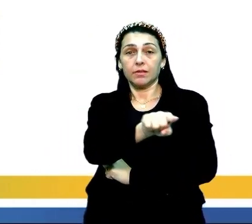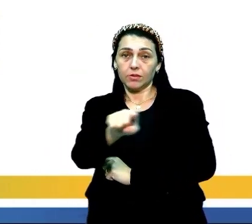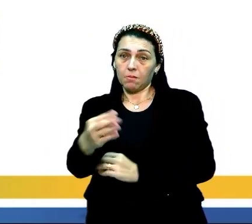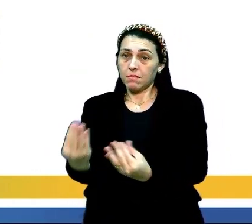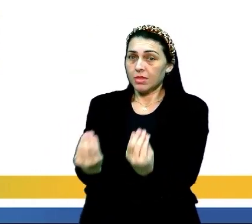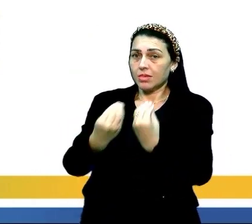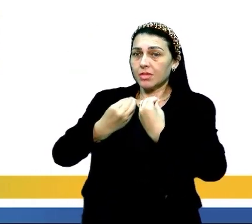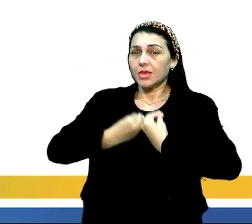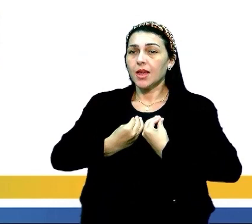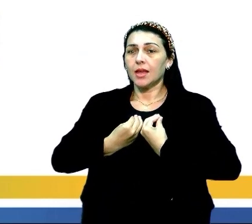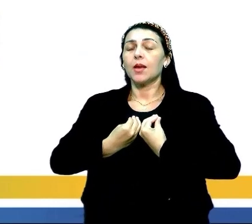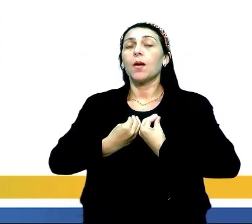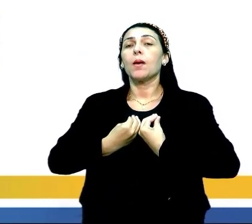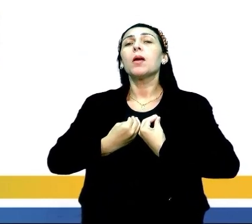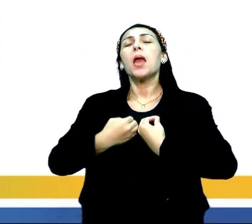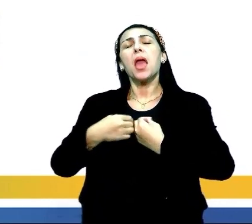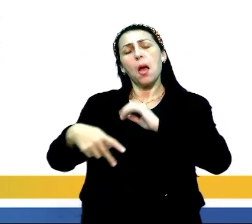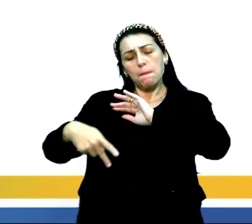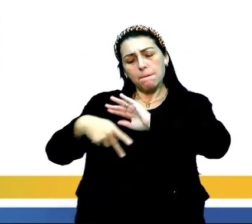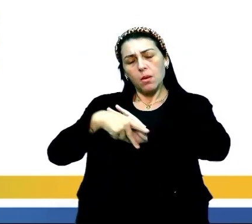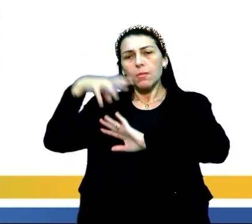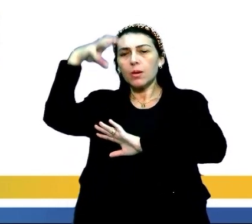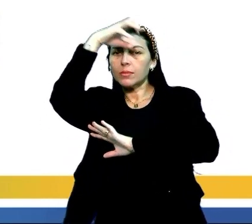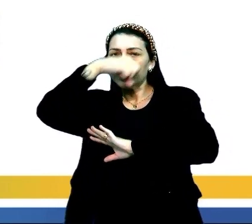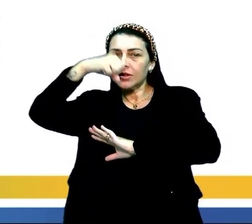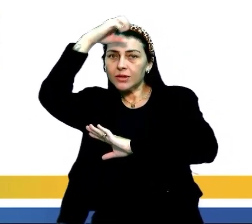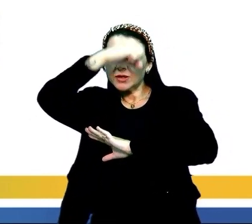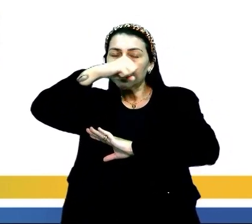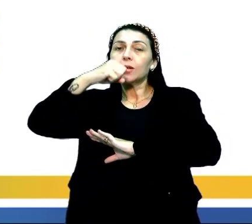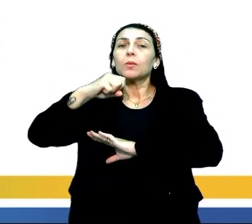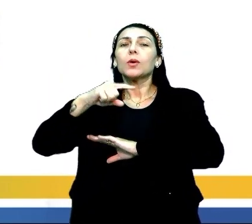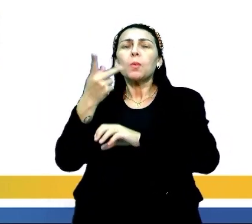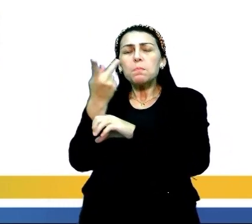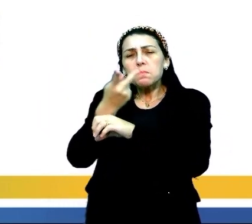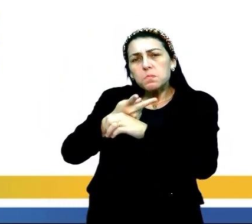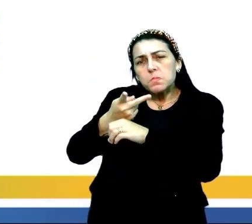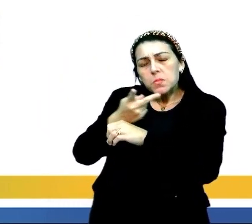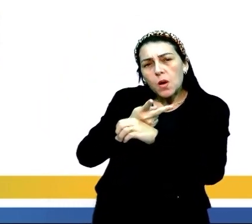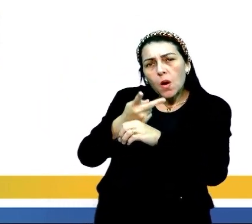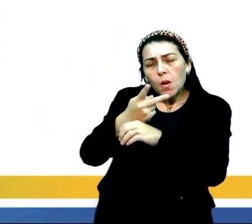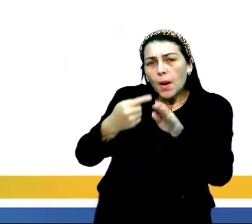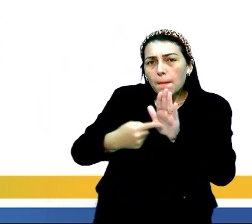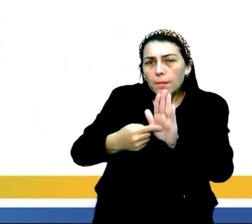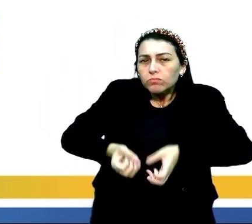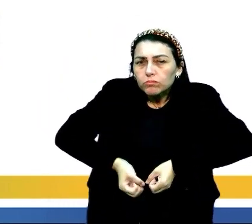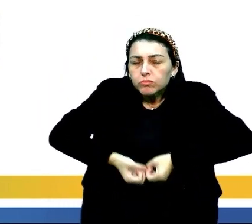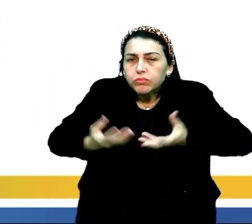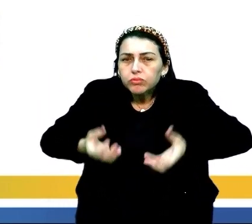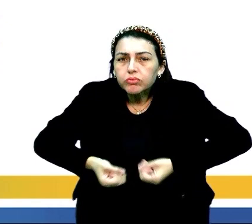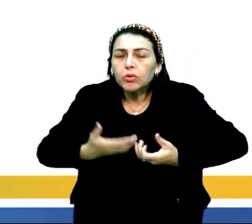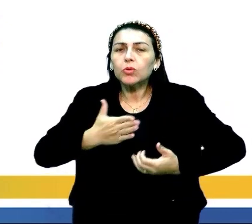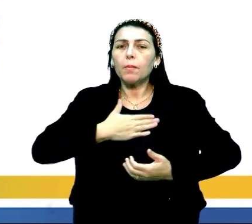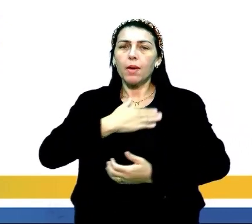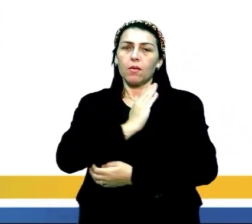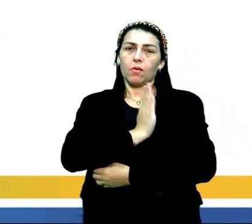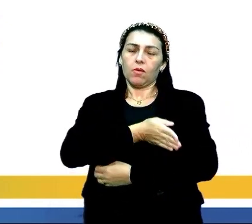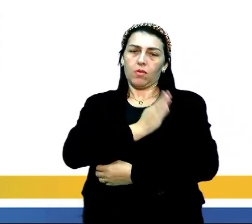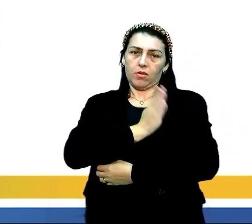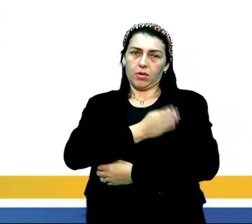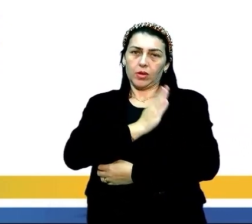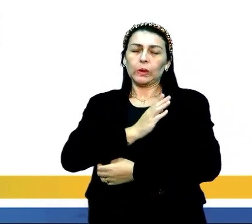me destes, eu mesmo aprendi quando procurava exprimir os sentimentos do meu coração